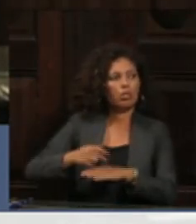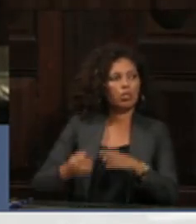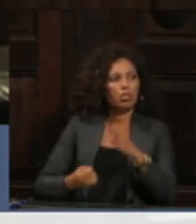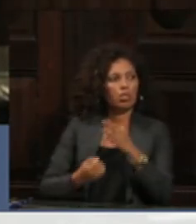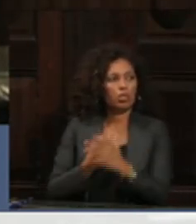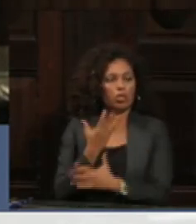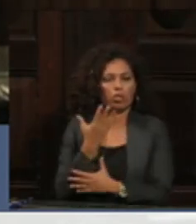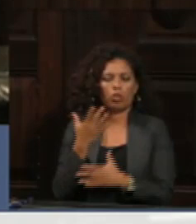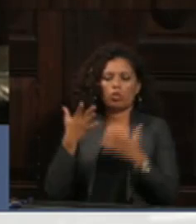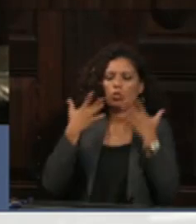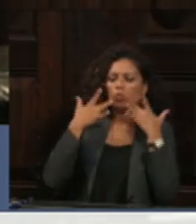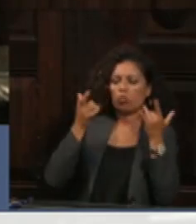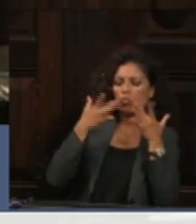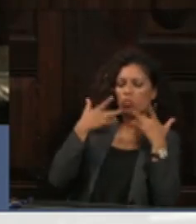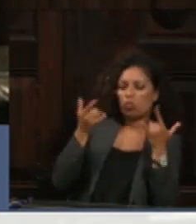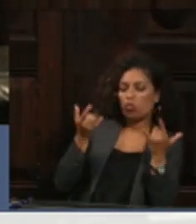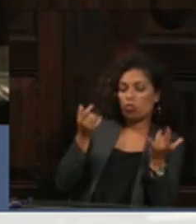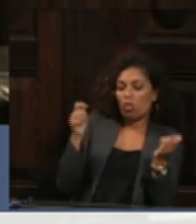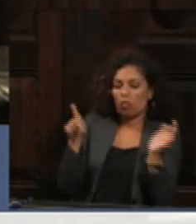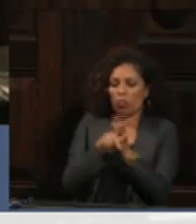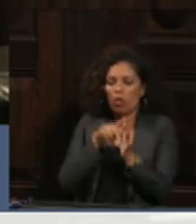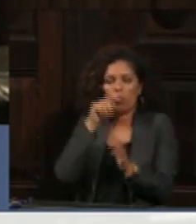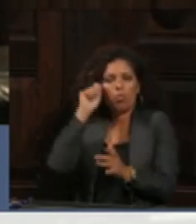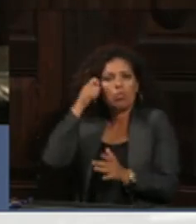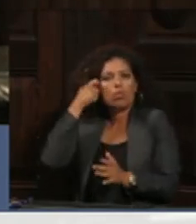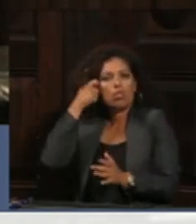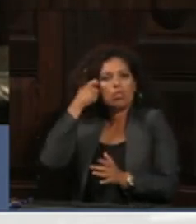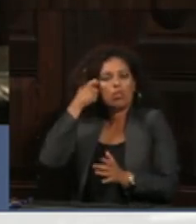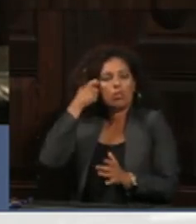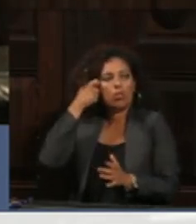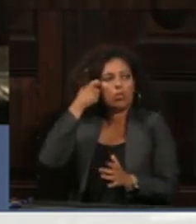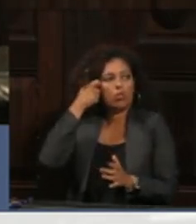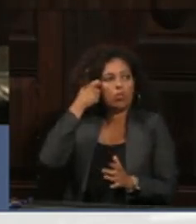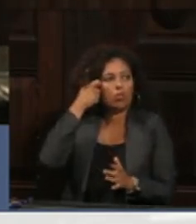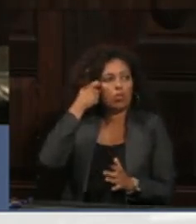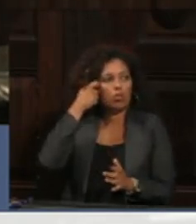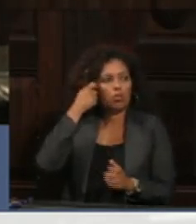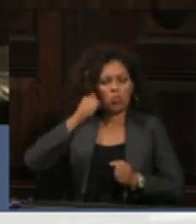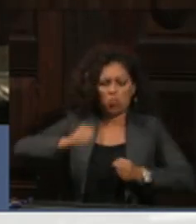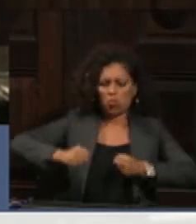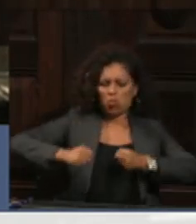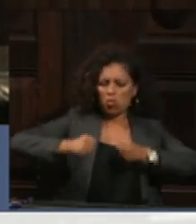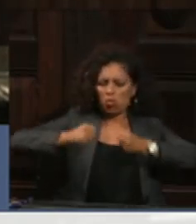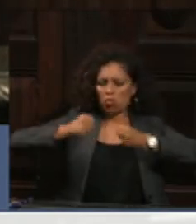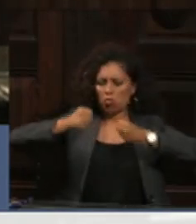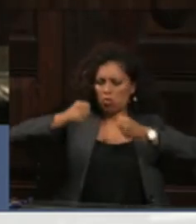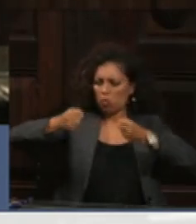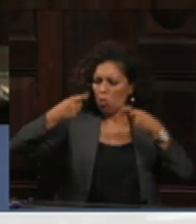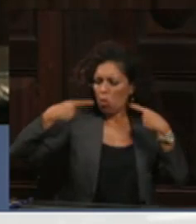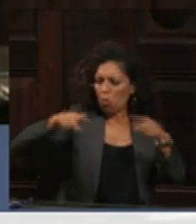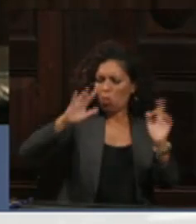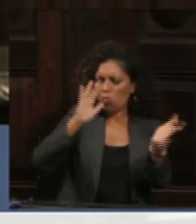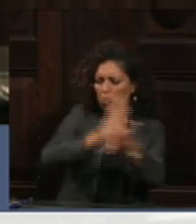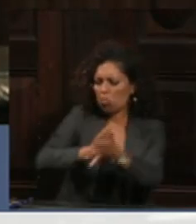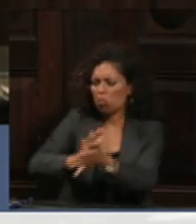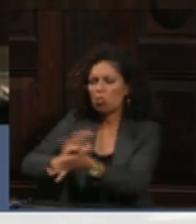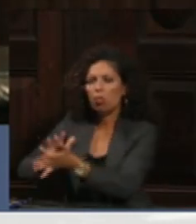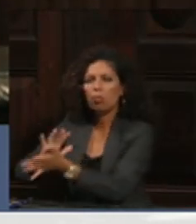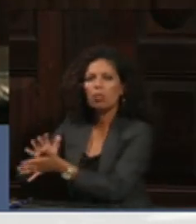criador do Teatro Experimental do Negro, ferrenho lutador contra o racismo, a